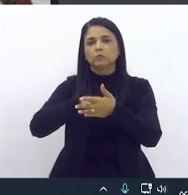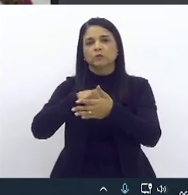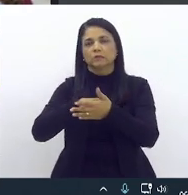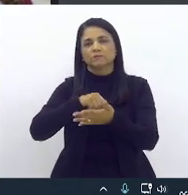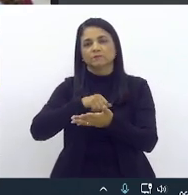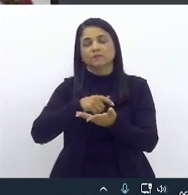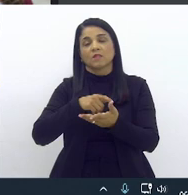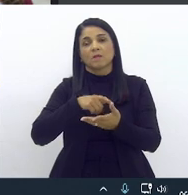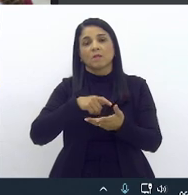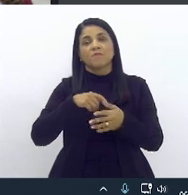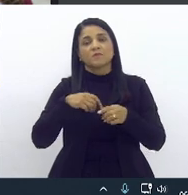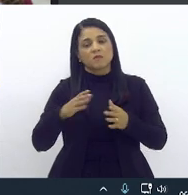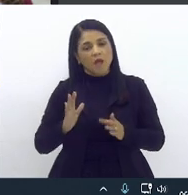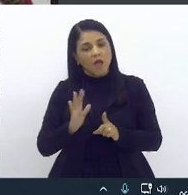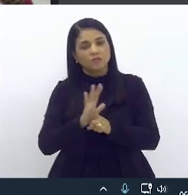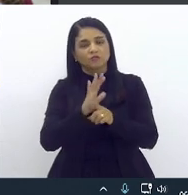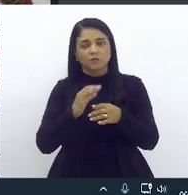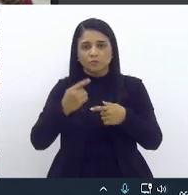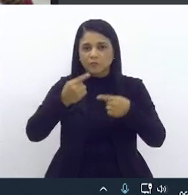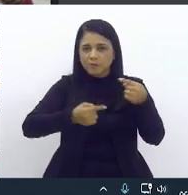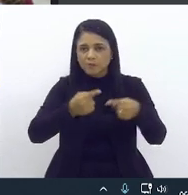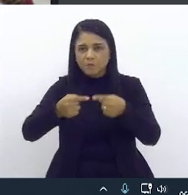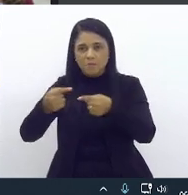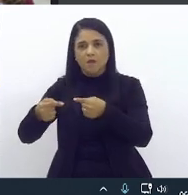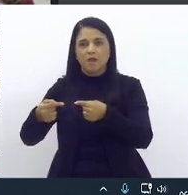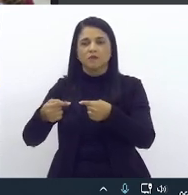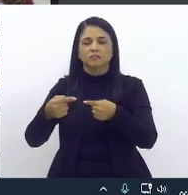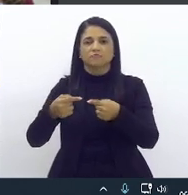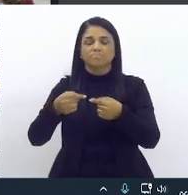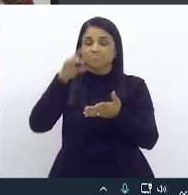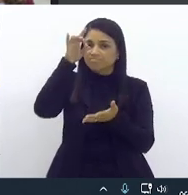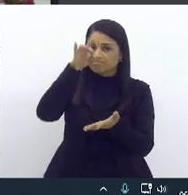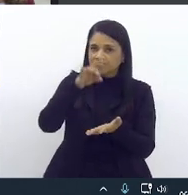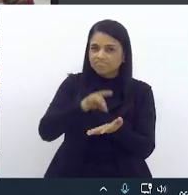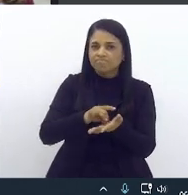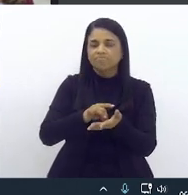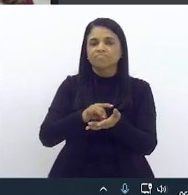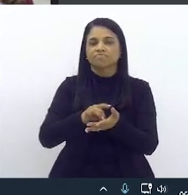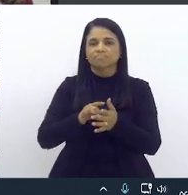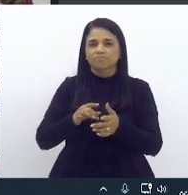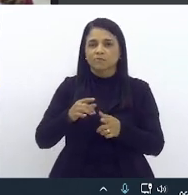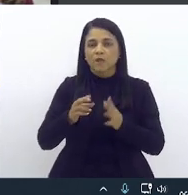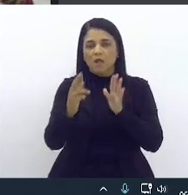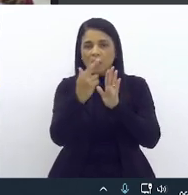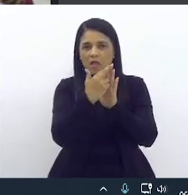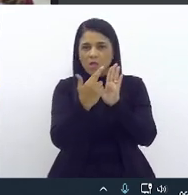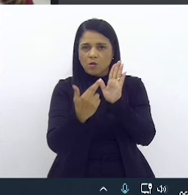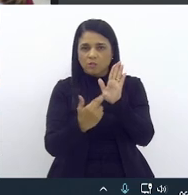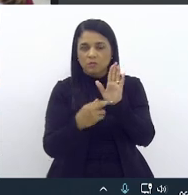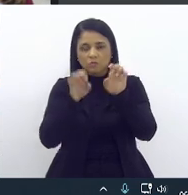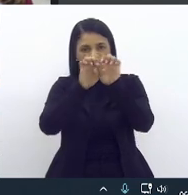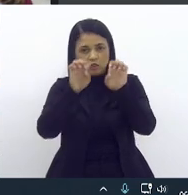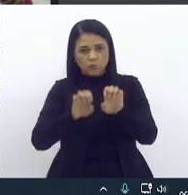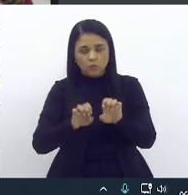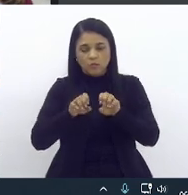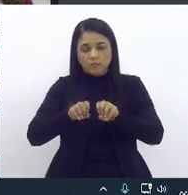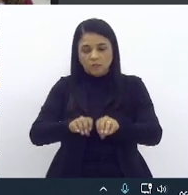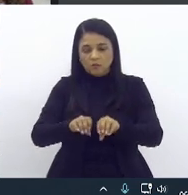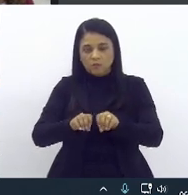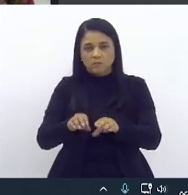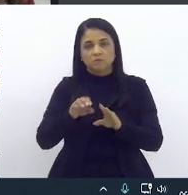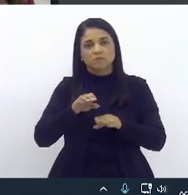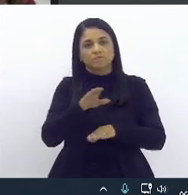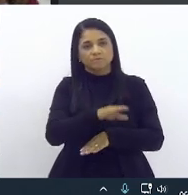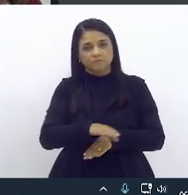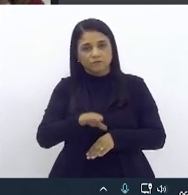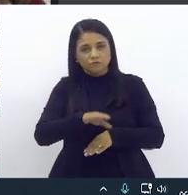temos contribuído com esse debate para fazer, de fato, a devida regularização da estrutura da educação infantil. Passa